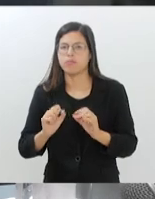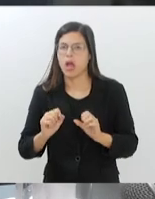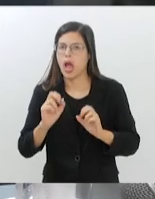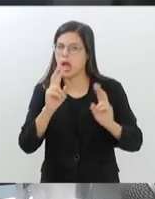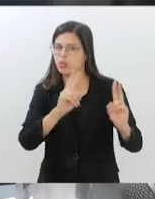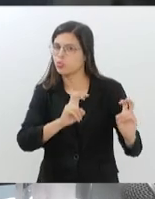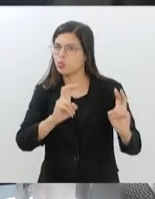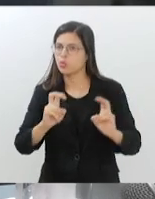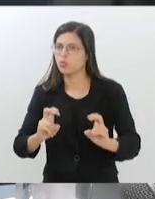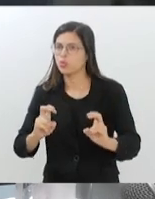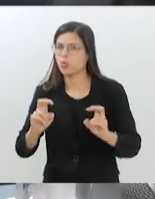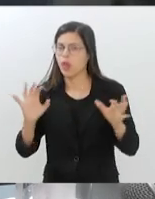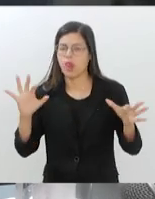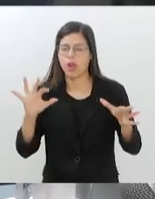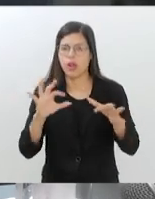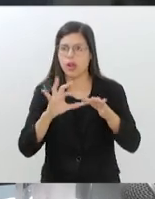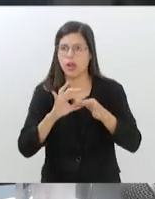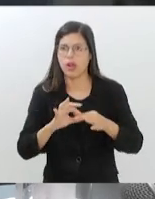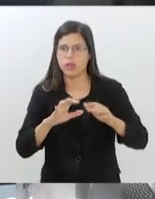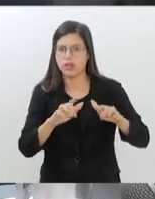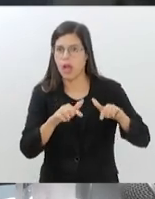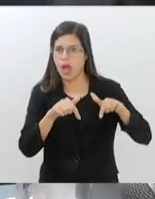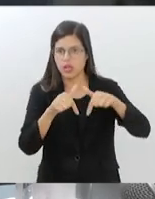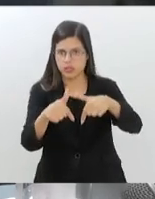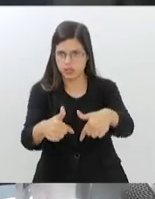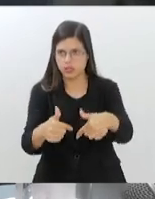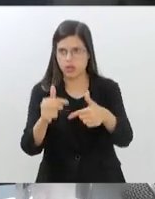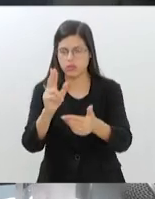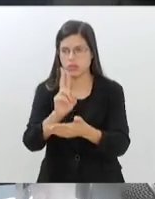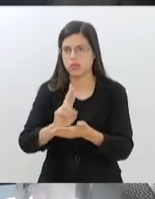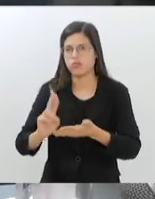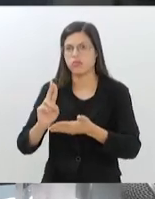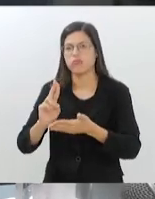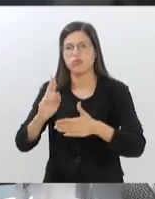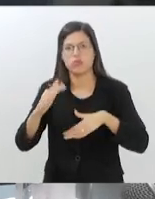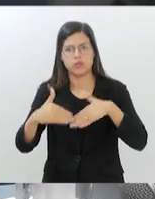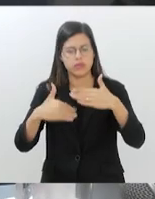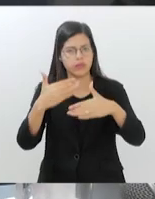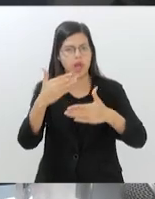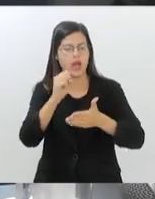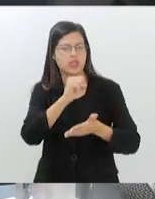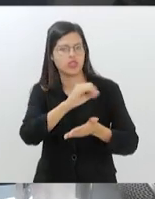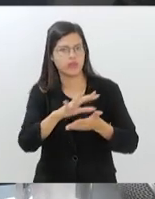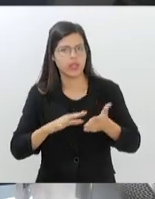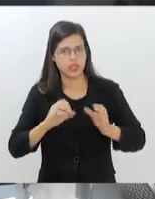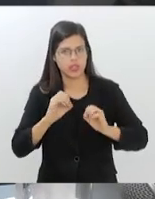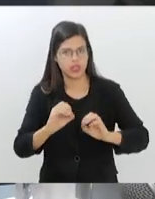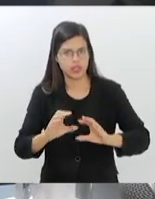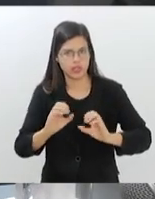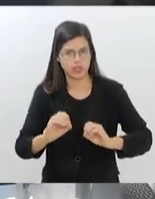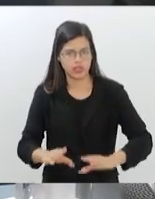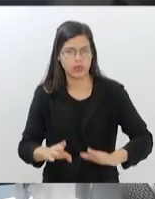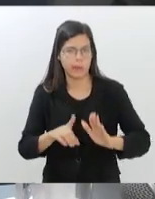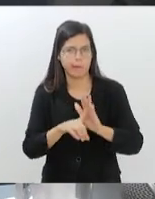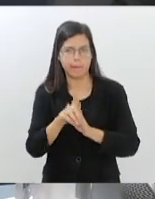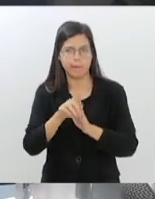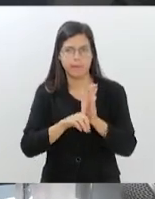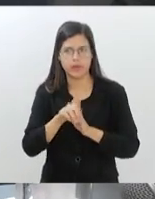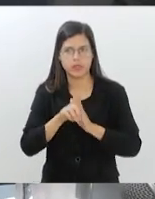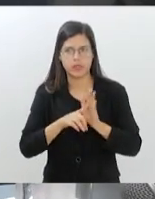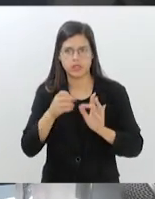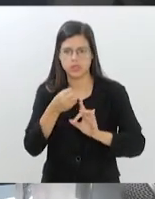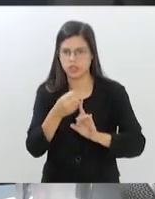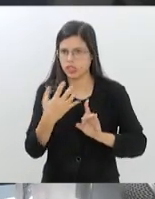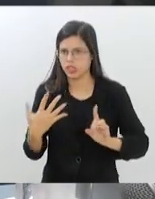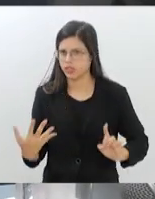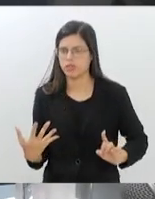pertinentes à atuação das Universidades no desempenho das atividades de enso pesquisa extensão legítimo a gente